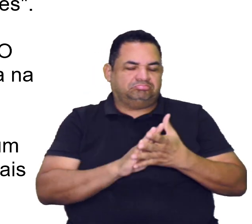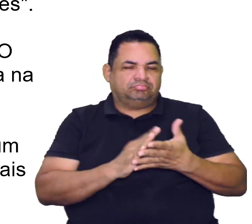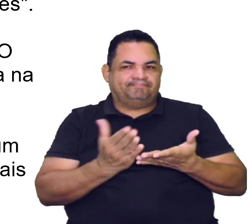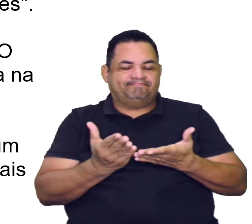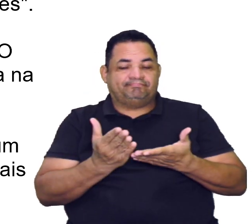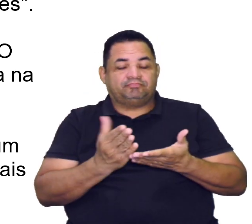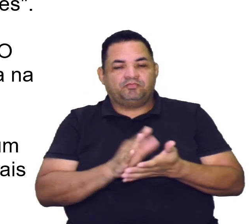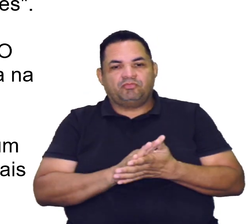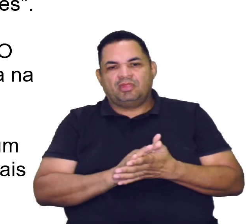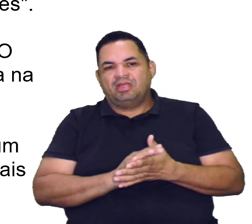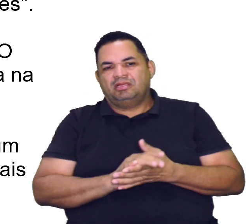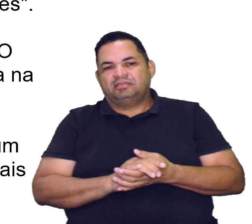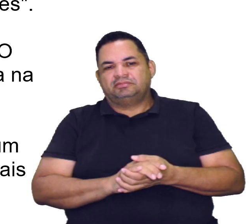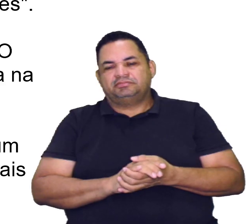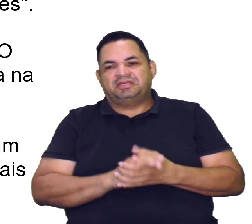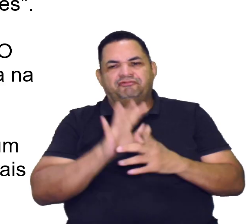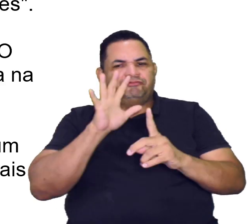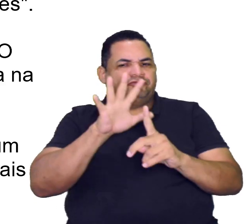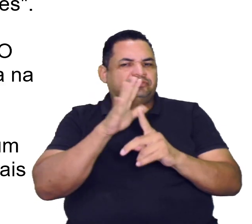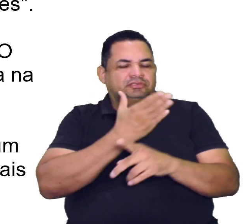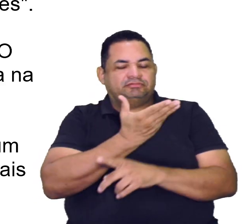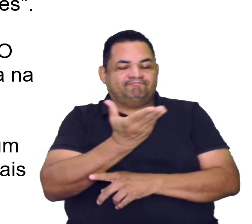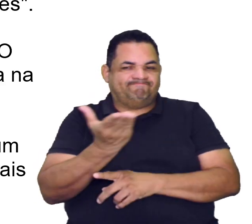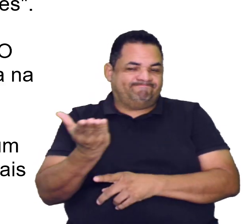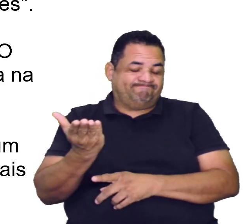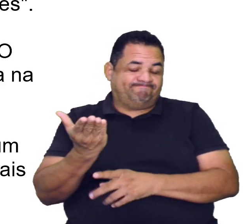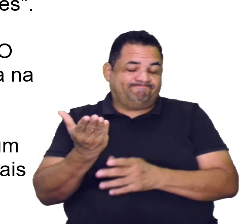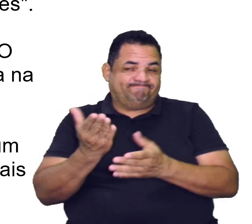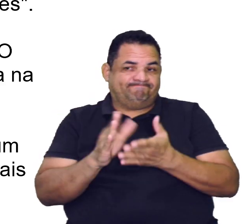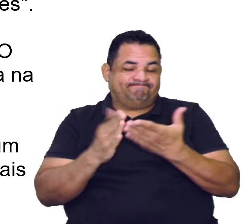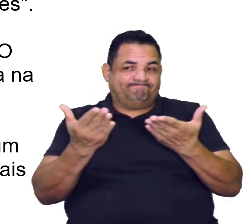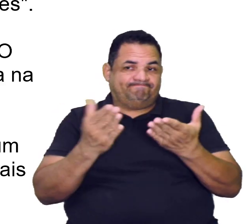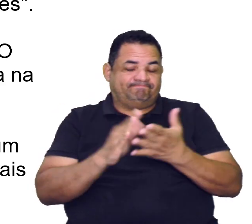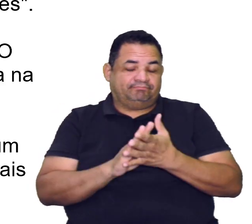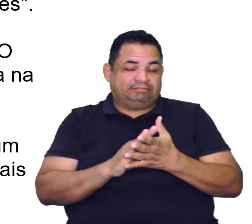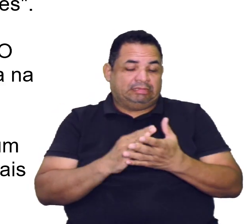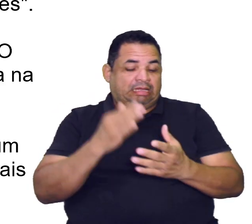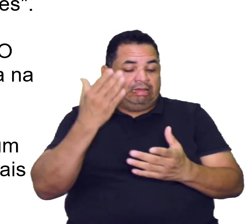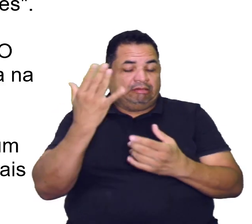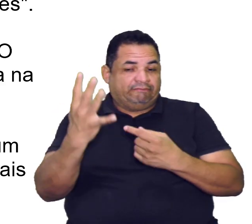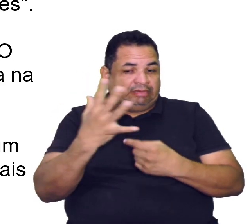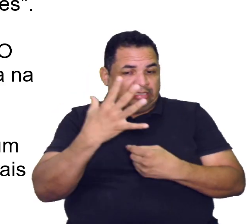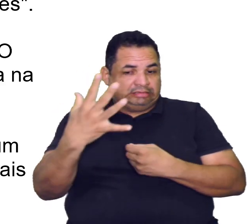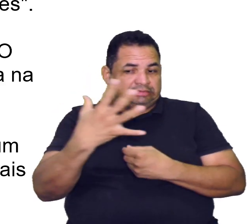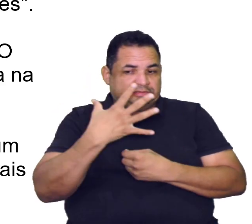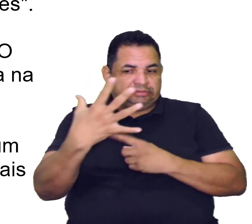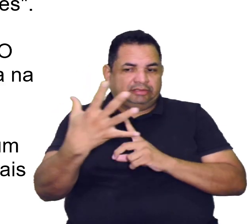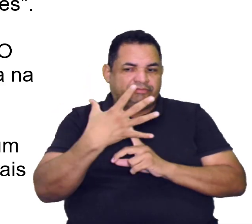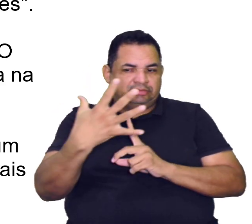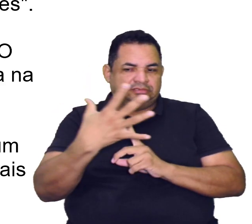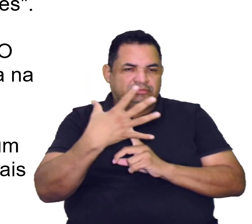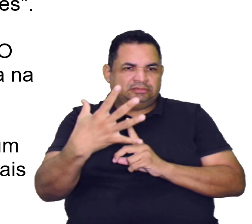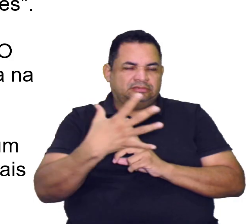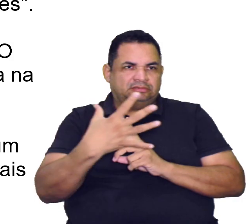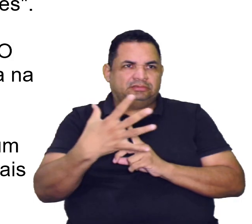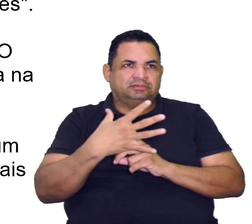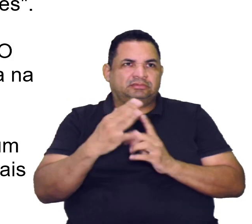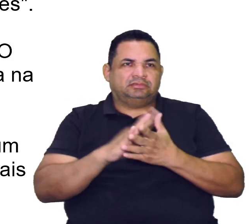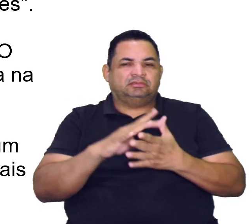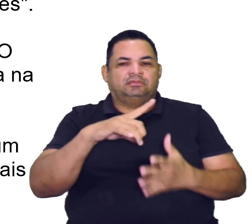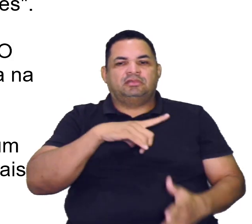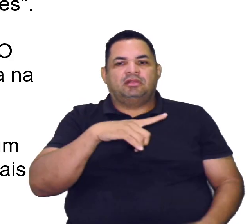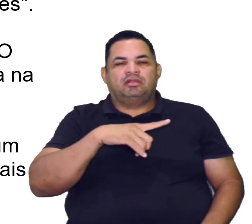seja assim, seja assado, né? A gente acaba sendo pressionado para consumir algo,